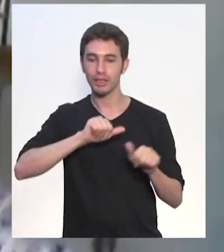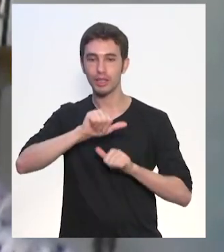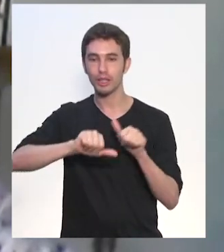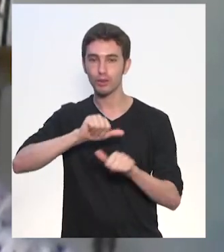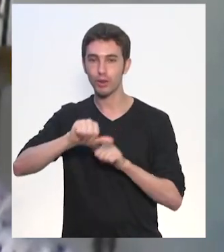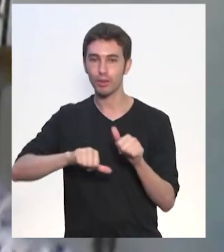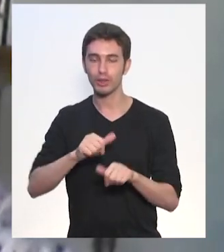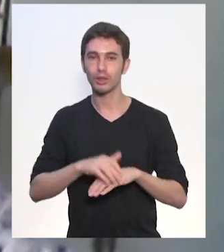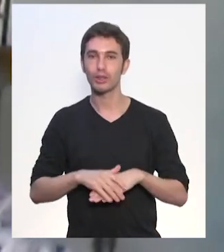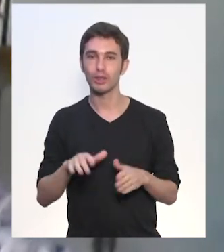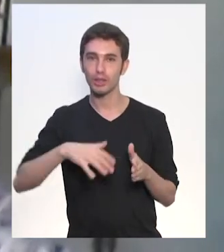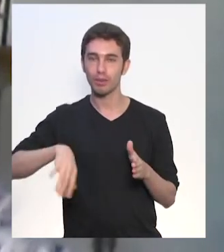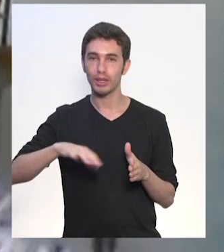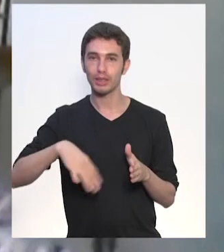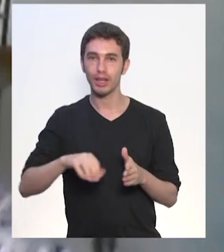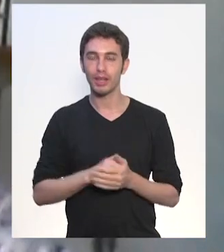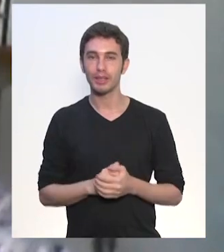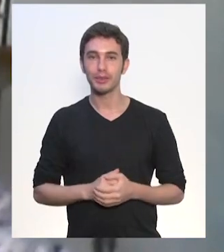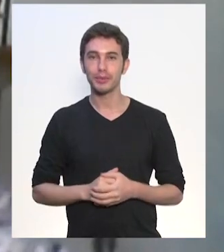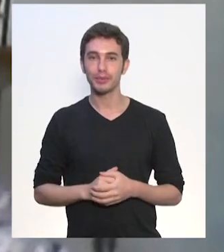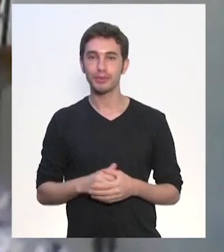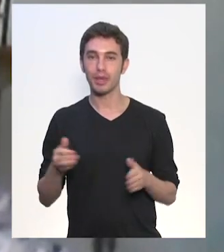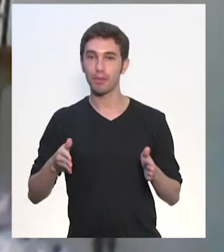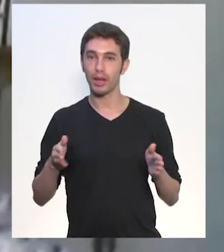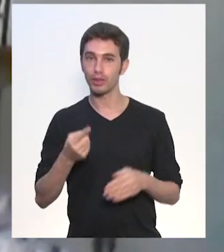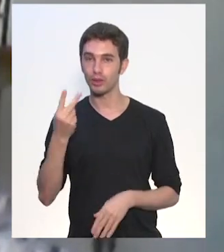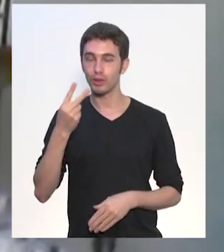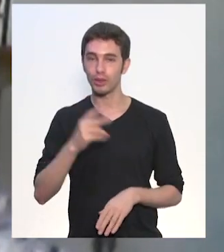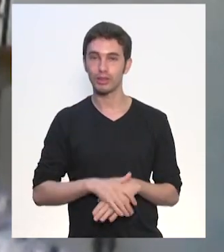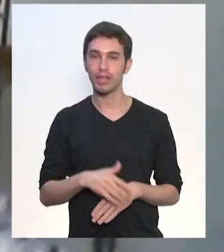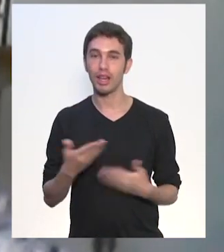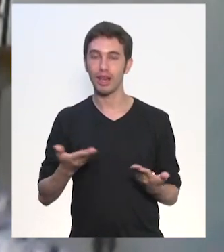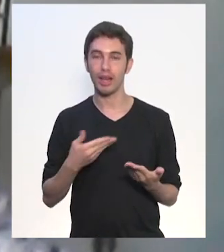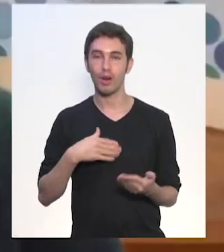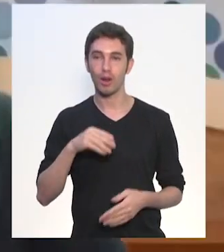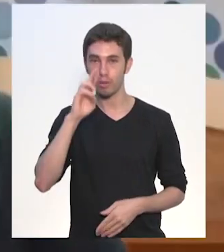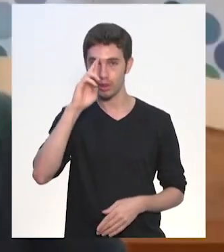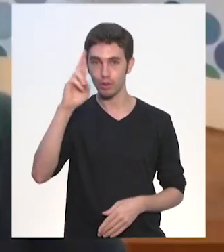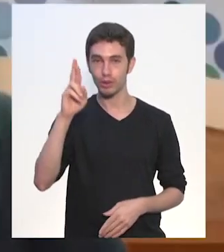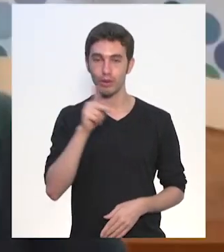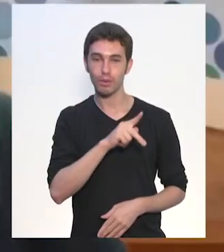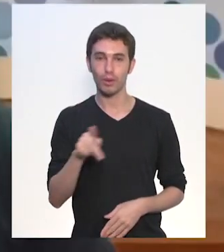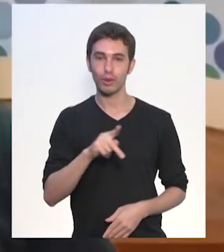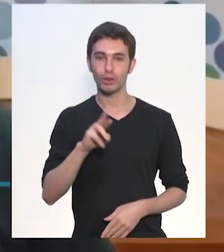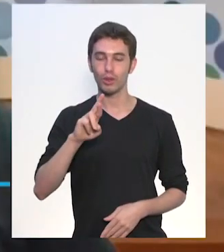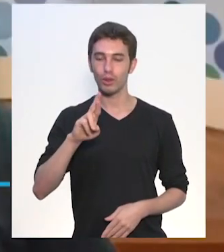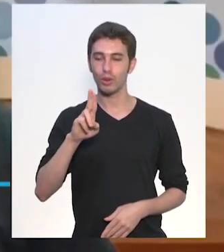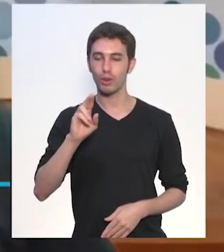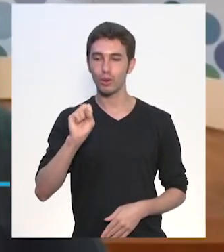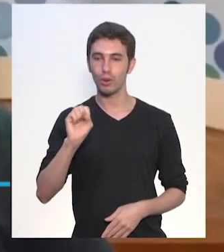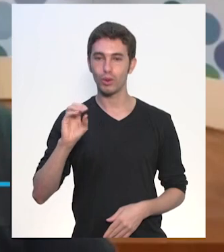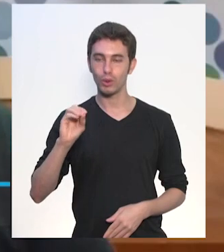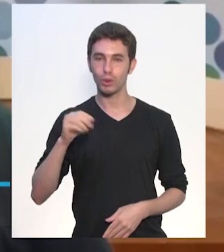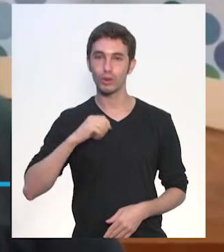pelo professor Antônio Russo. Tudo bem, professor? Olá, professora Luíse, tudo